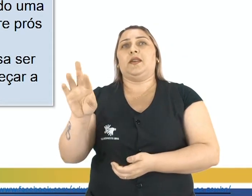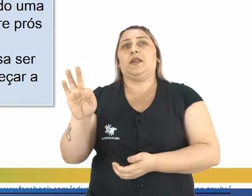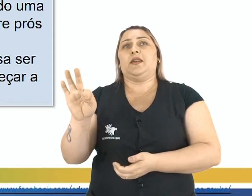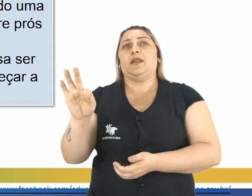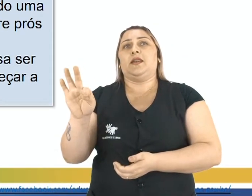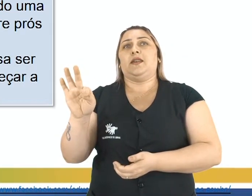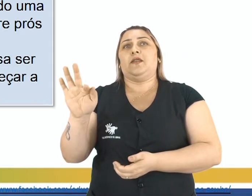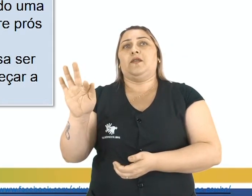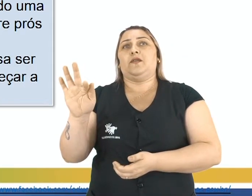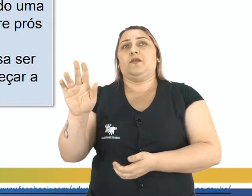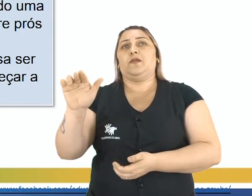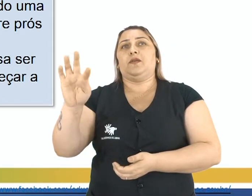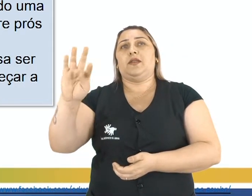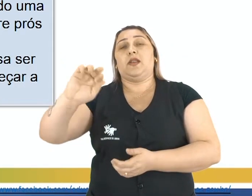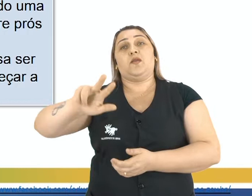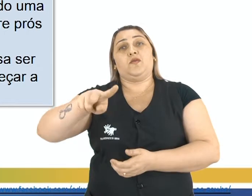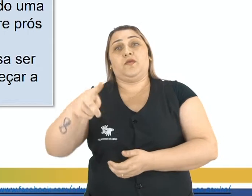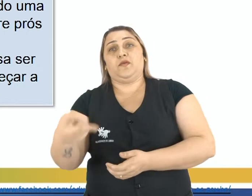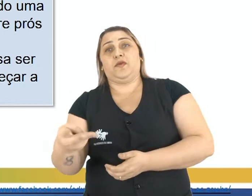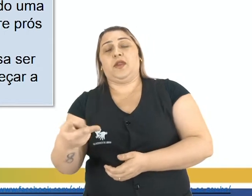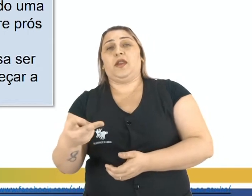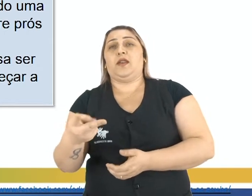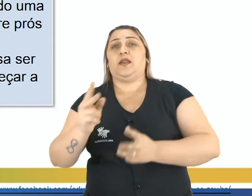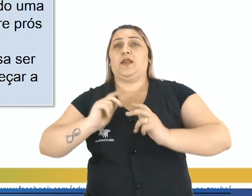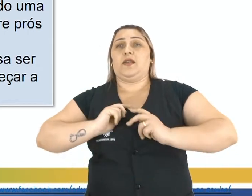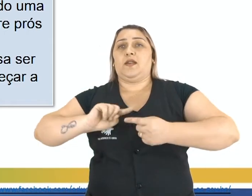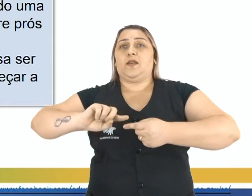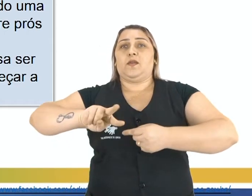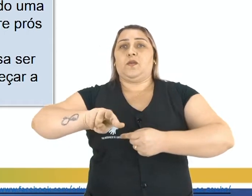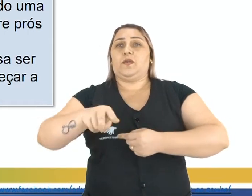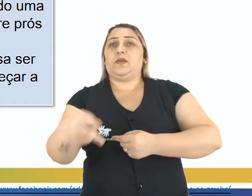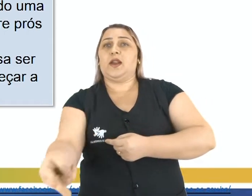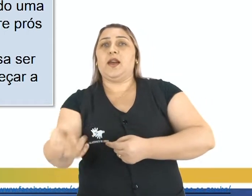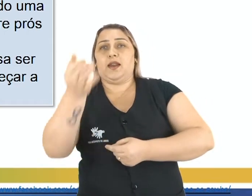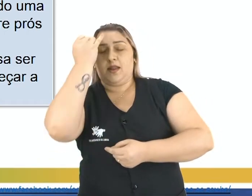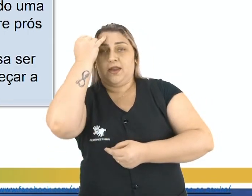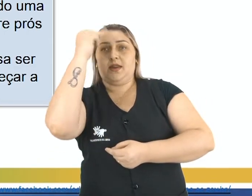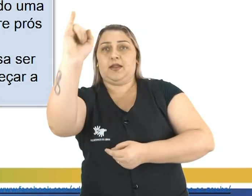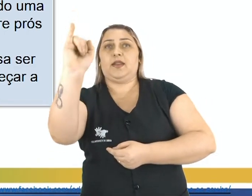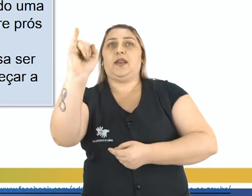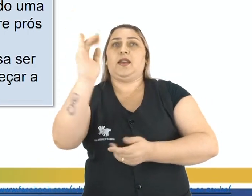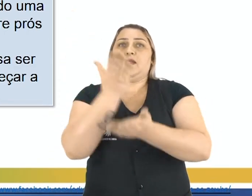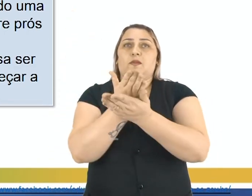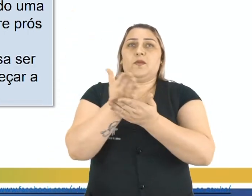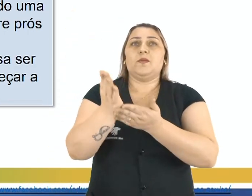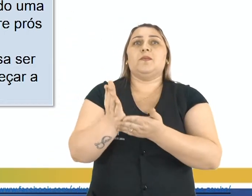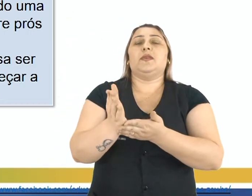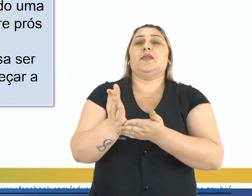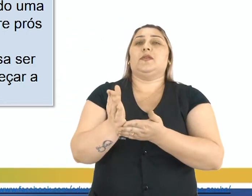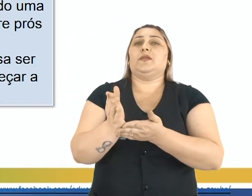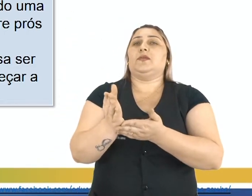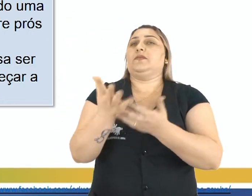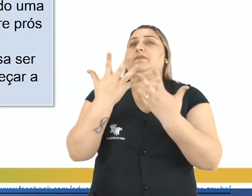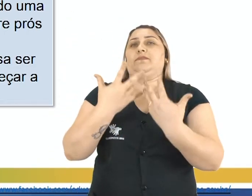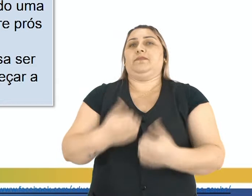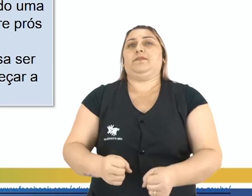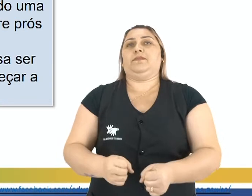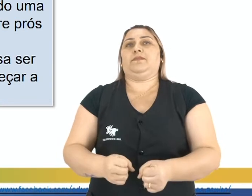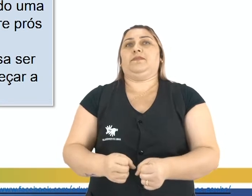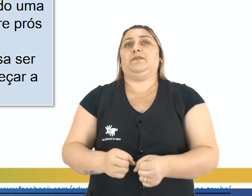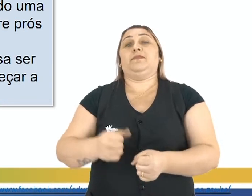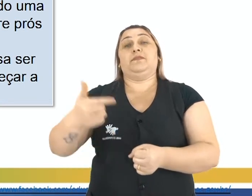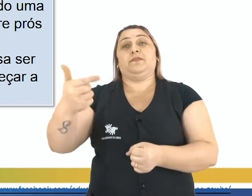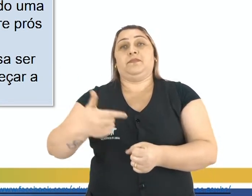refutação é totalmente contrário. Ele se coloca contrário à ideia apresentada inicialmente, discordando dela. E